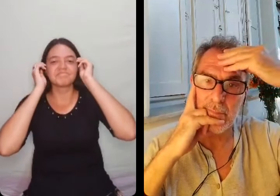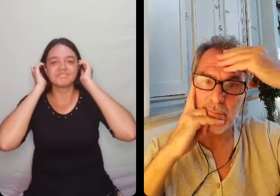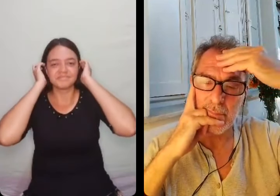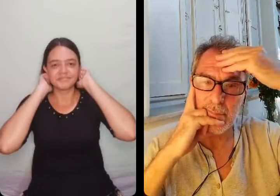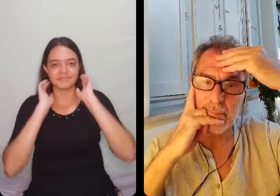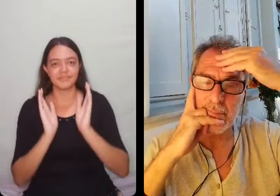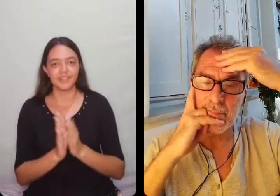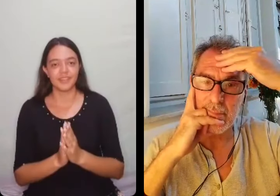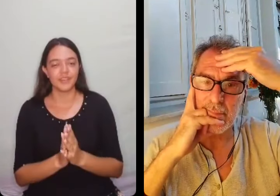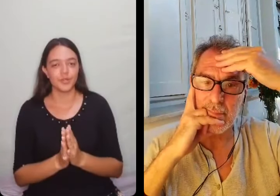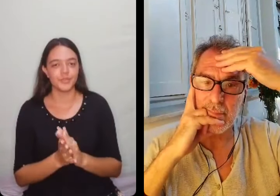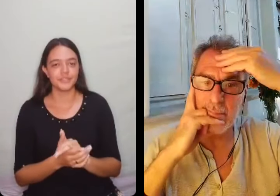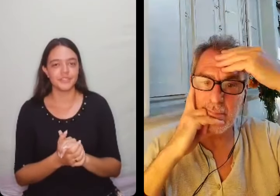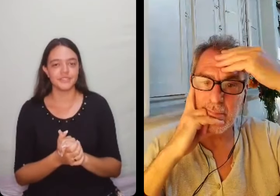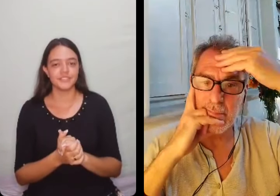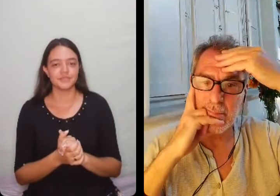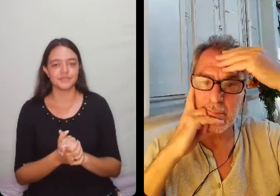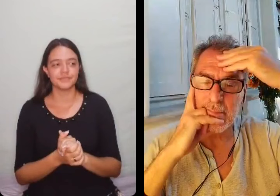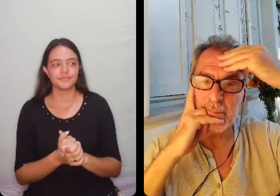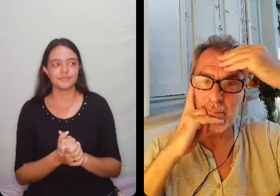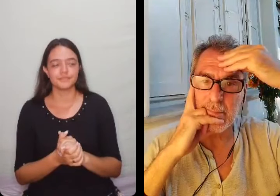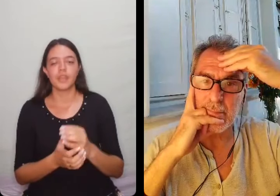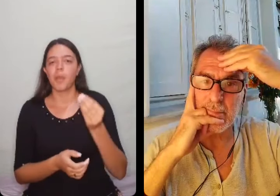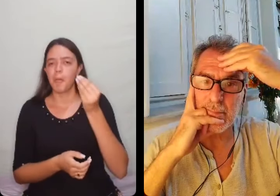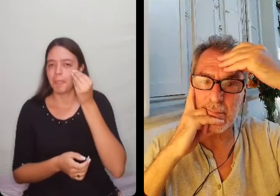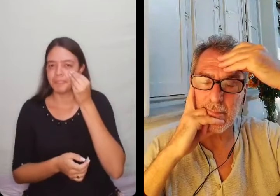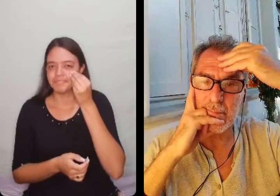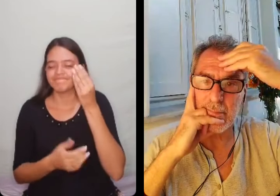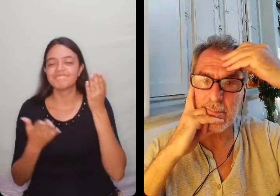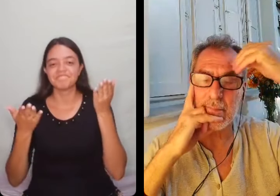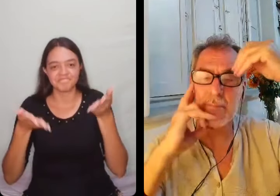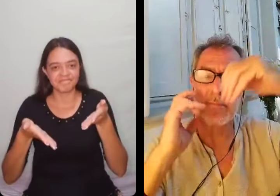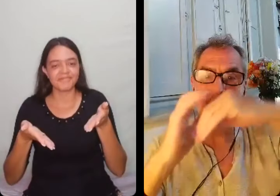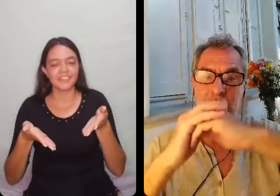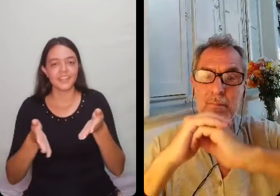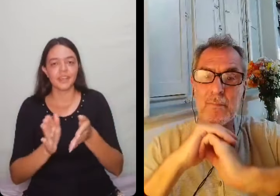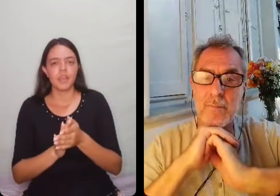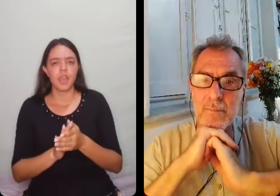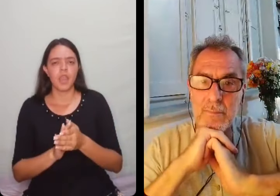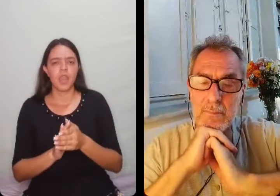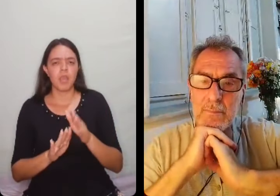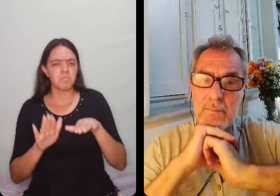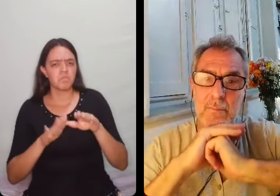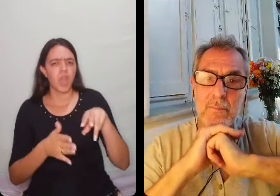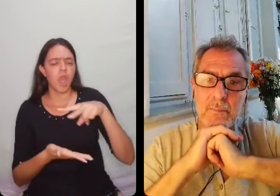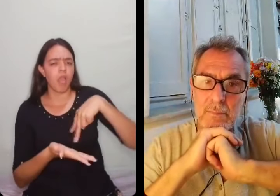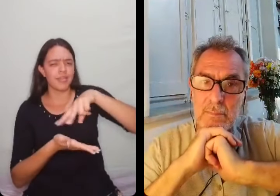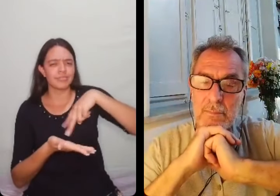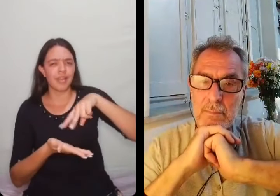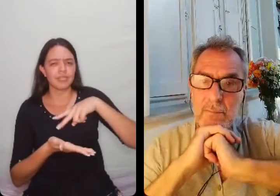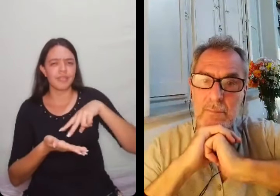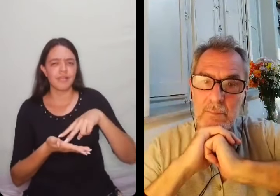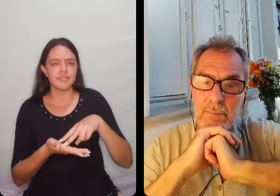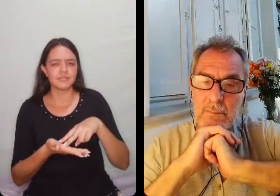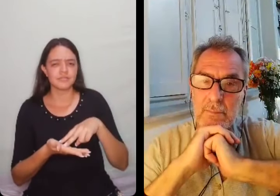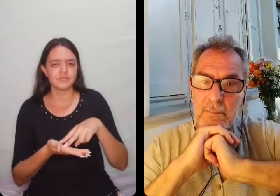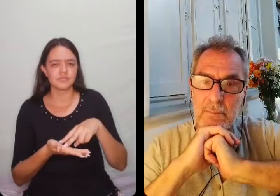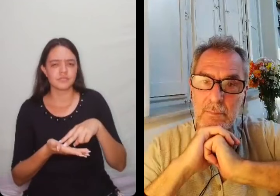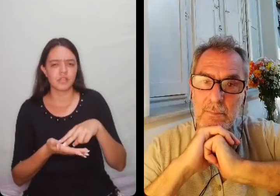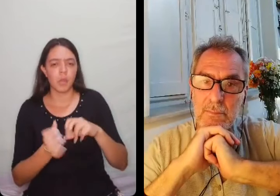tem, né? Porque, às vezes, na dança contemporânea, parece que é óbvio isso, né? As